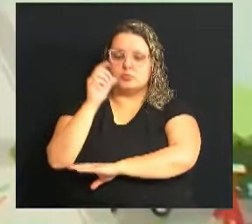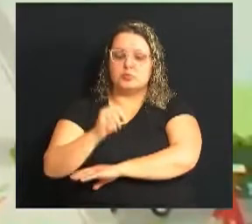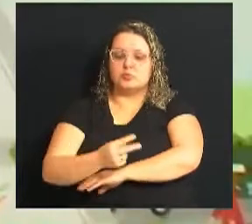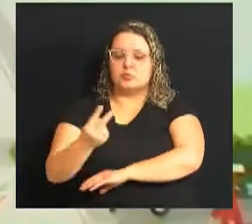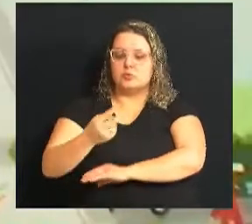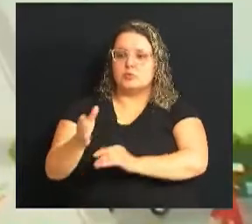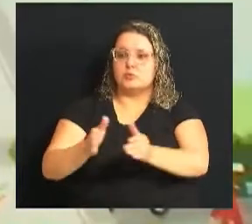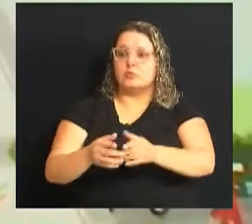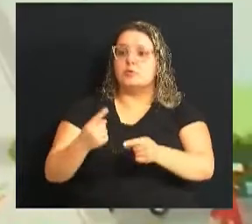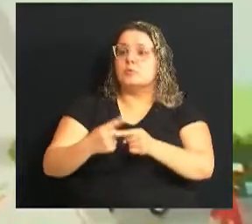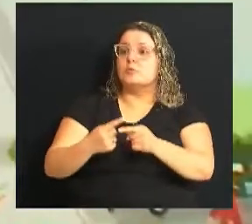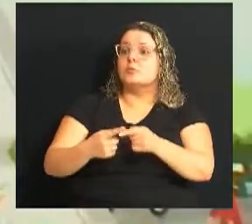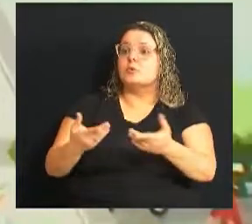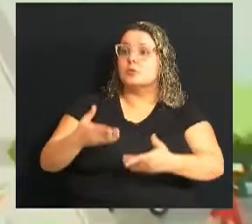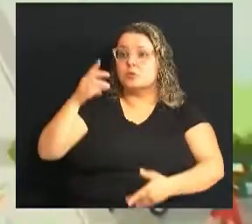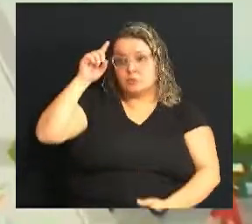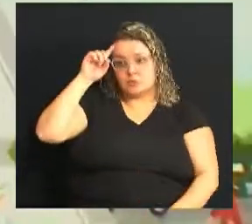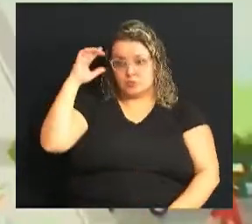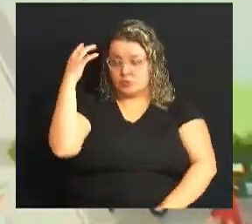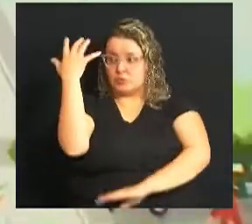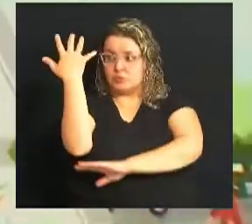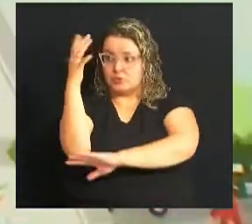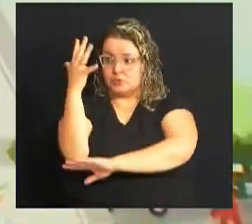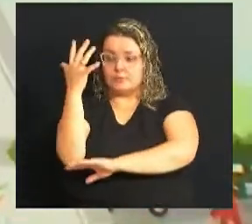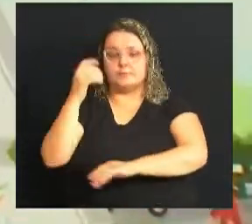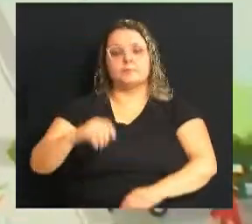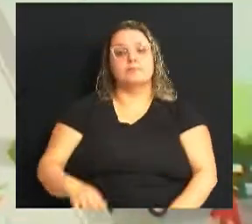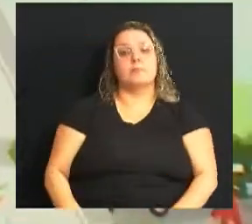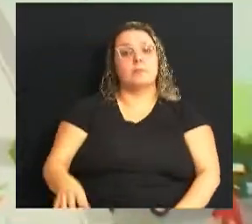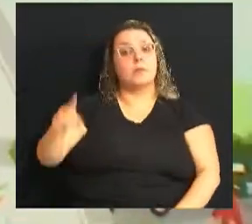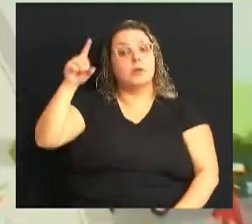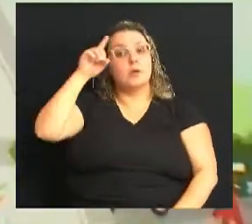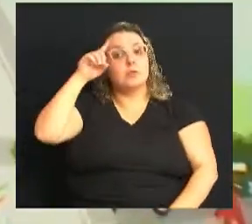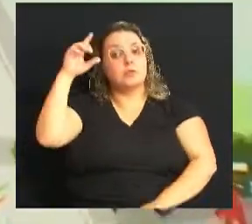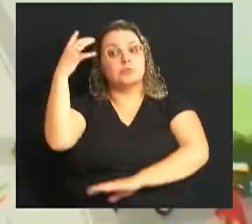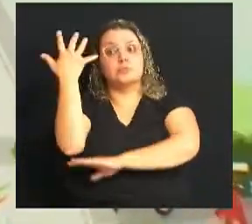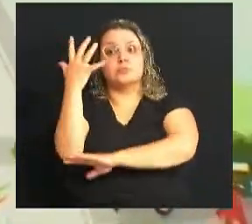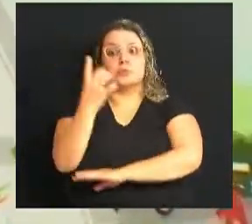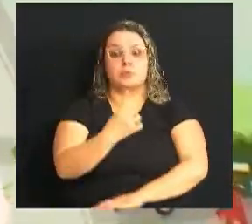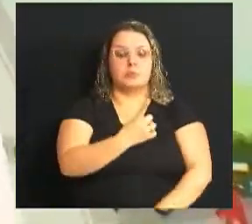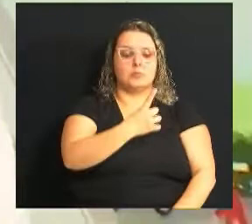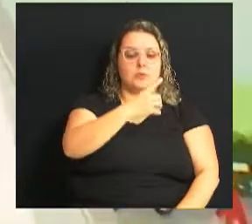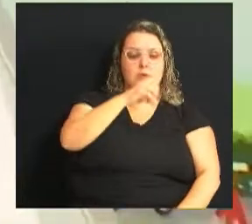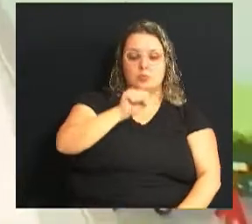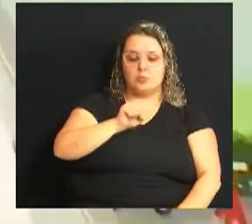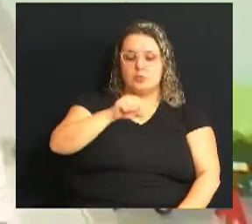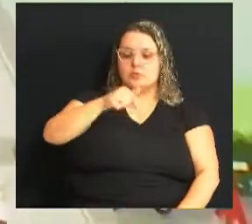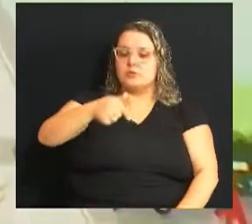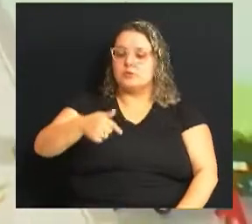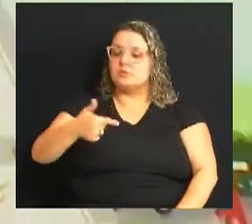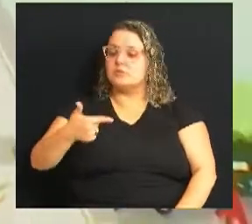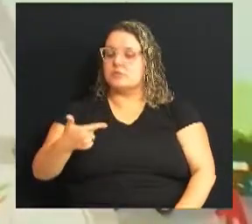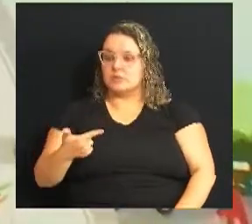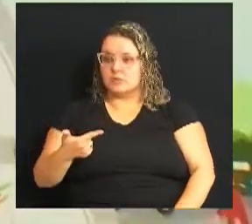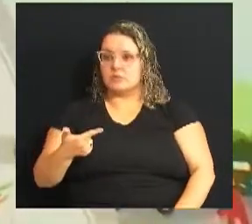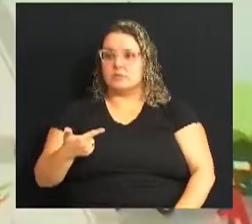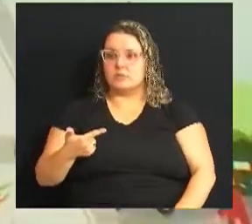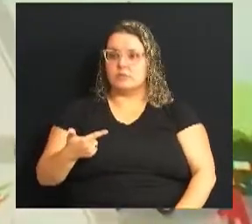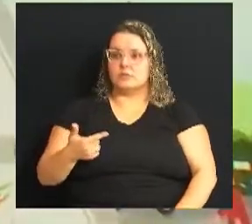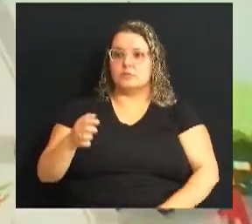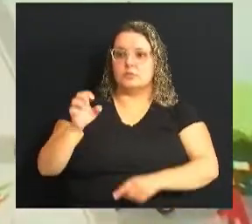Dia da Árvore? O Dia da Árvore é comemorado já desde 1872 no estado